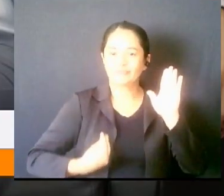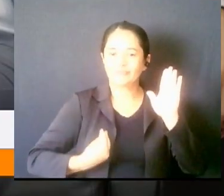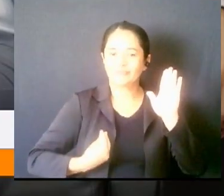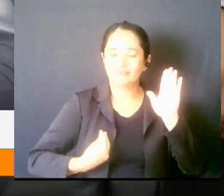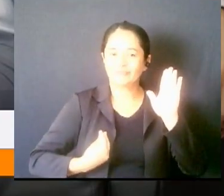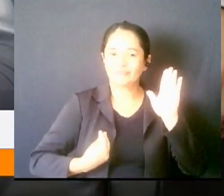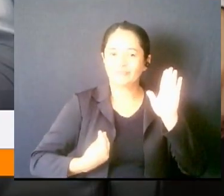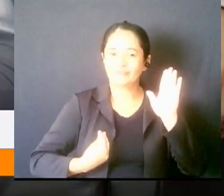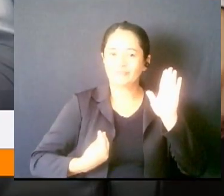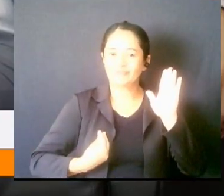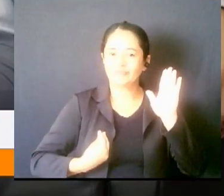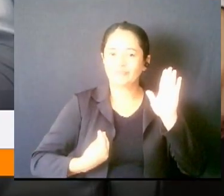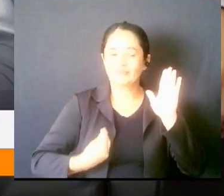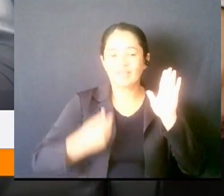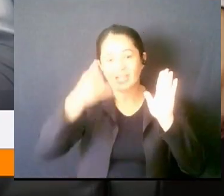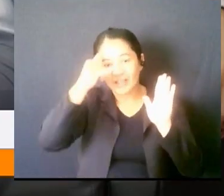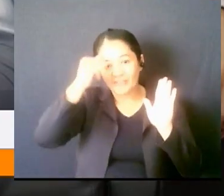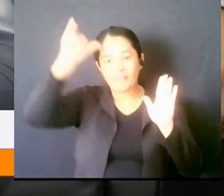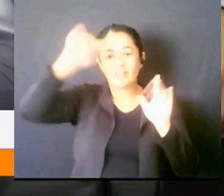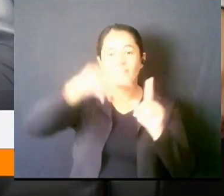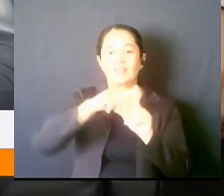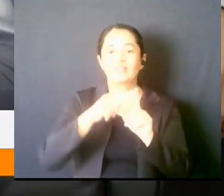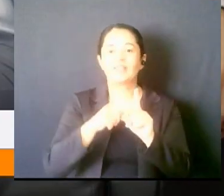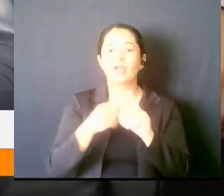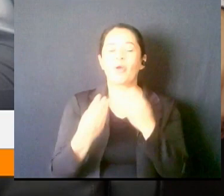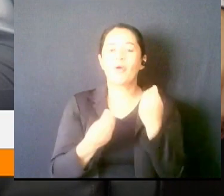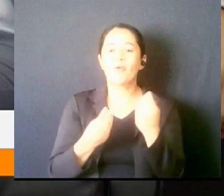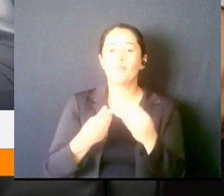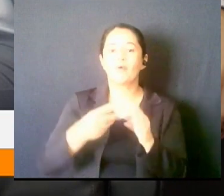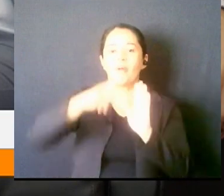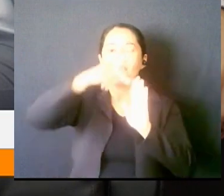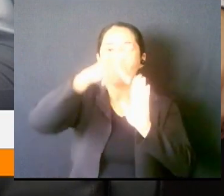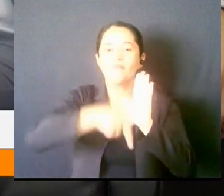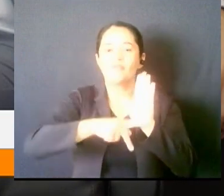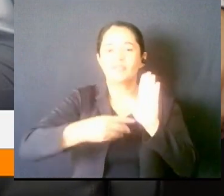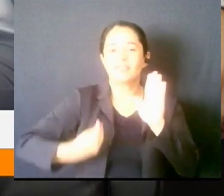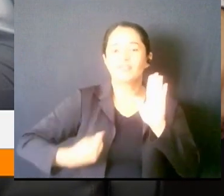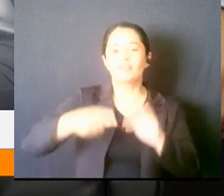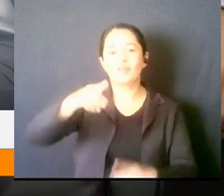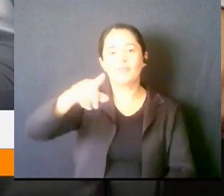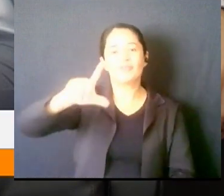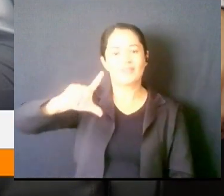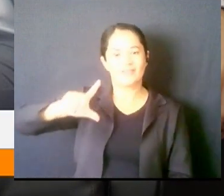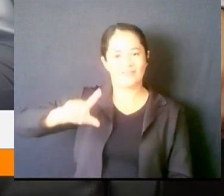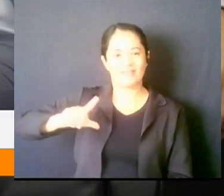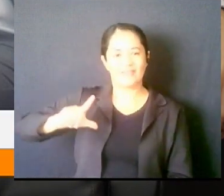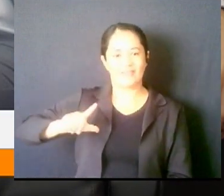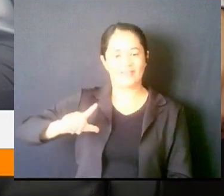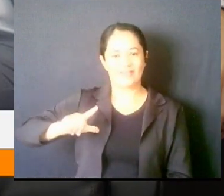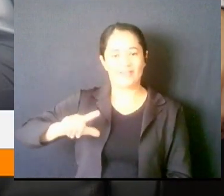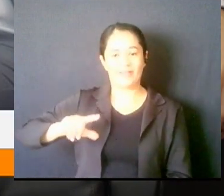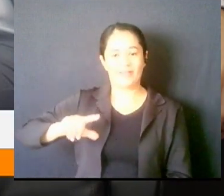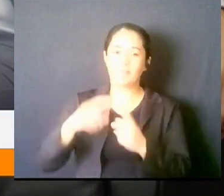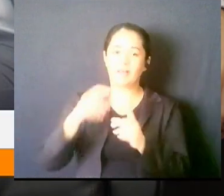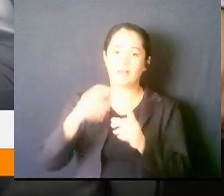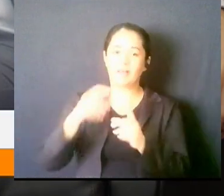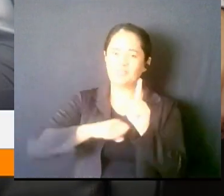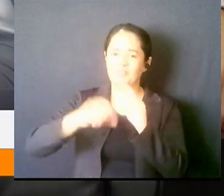mais gravidez do que você ter um projeto de vida. Mas nessa sociedade tão desigual, a gente tem que